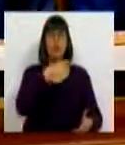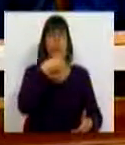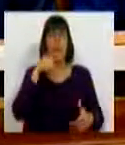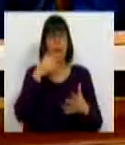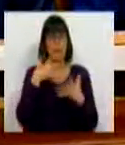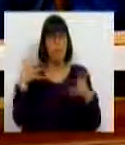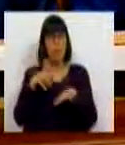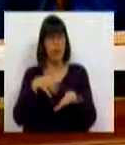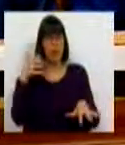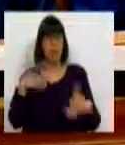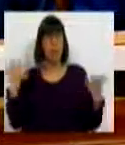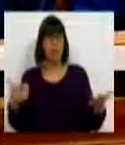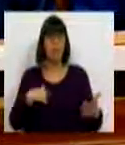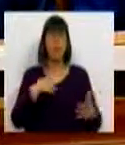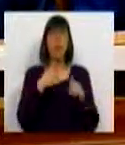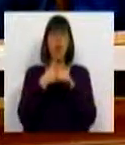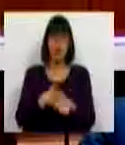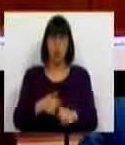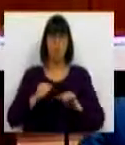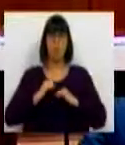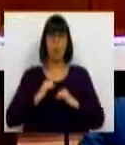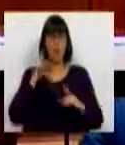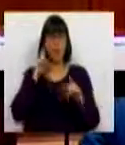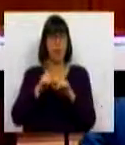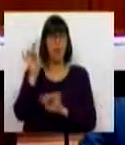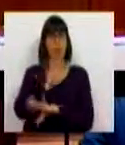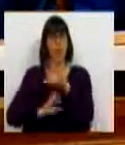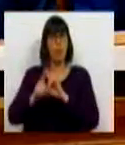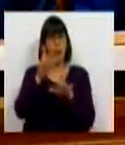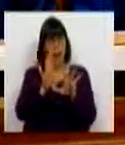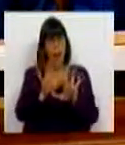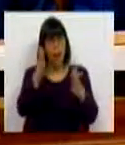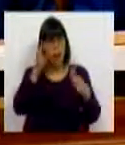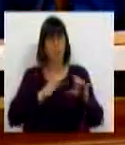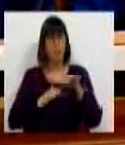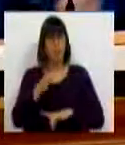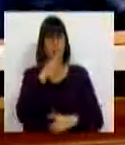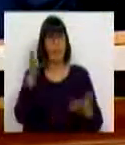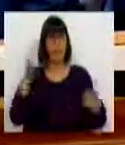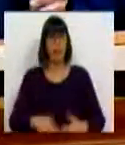comprometemos com a maioria parlamentar e cumprindo as nossas metas europeias. Tenha calma, Sr. Deputado.